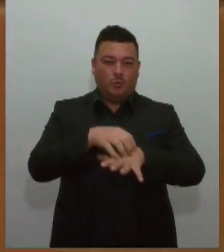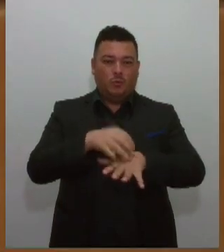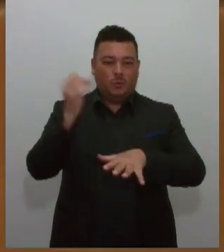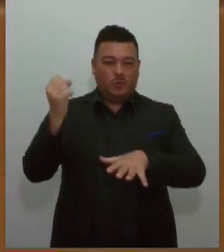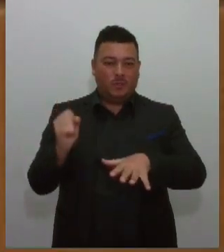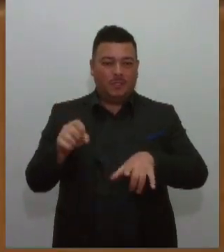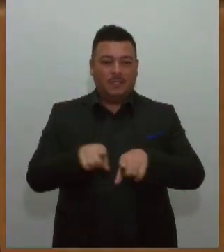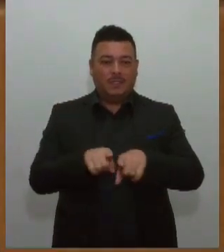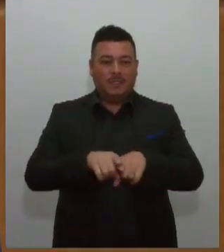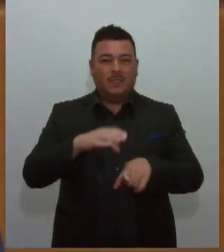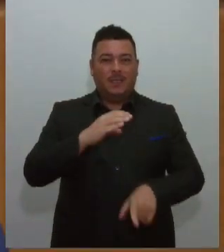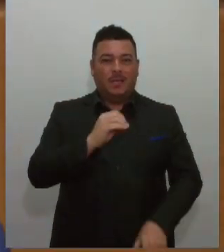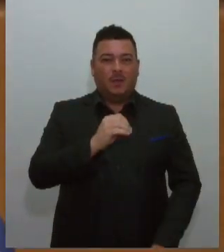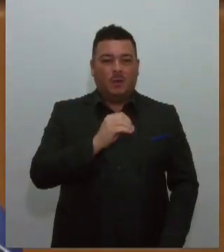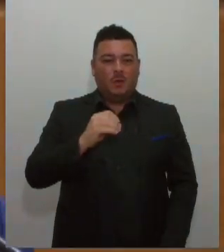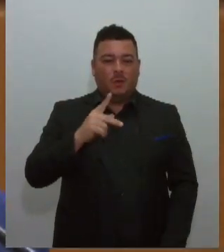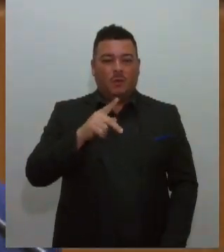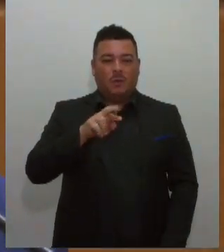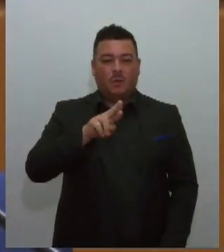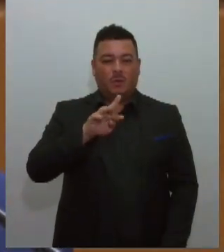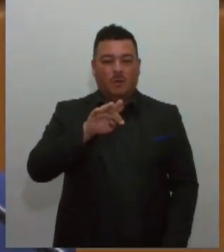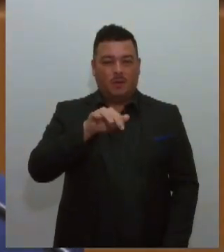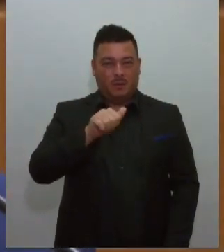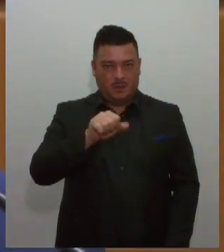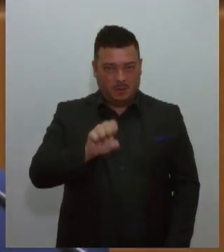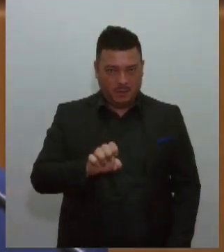Copertaus, fundada pelo homenageado em